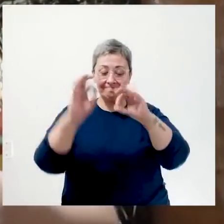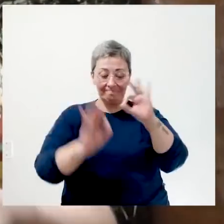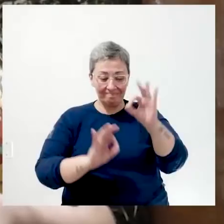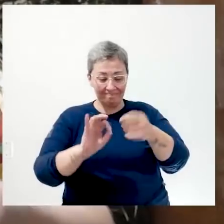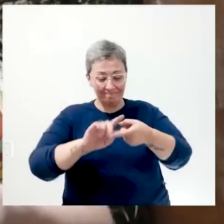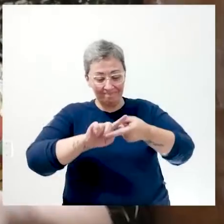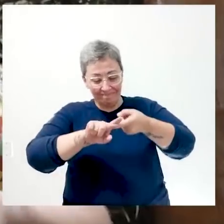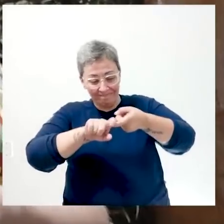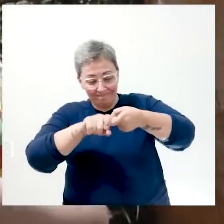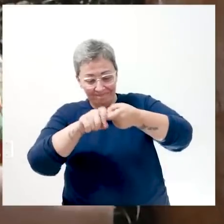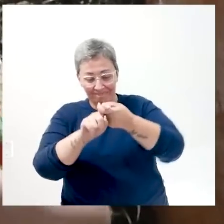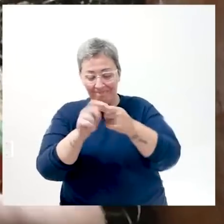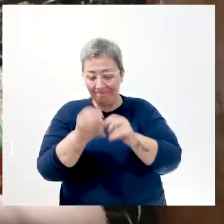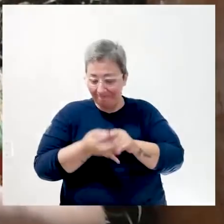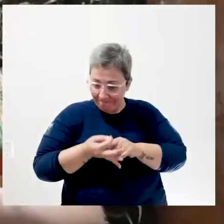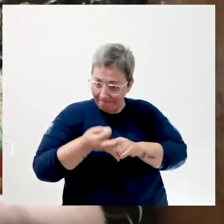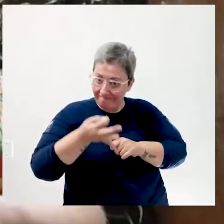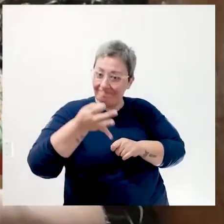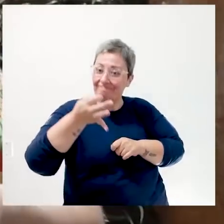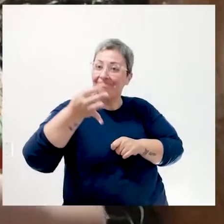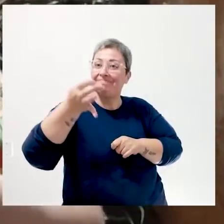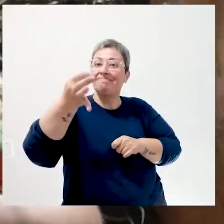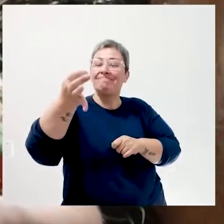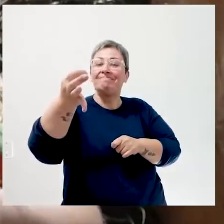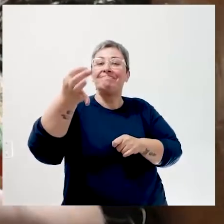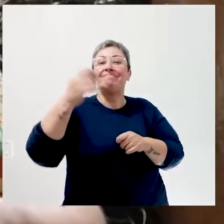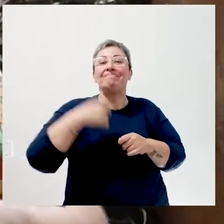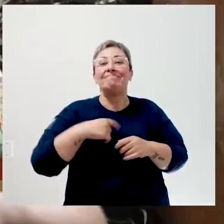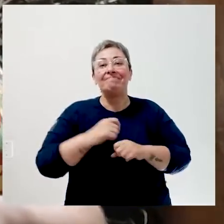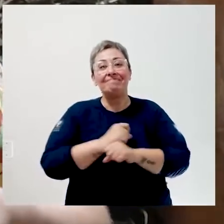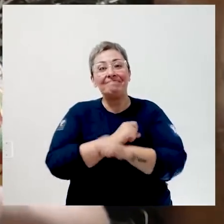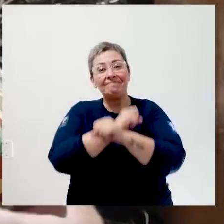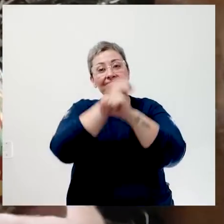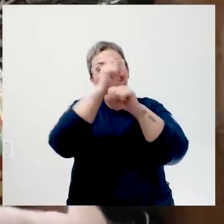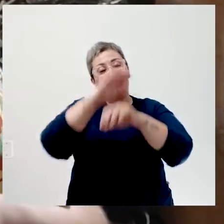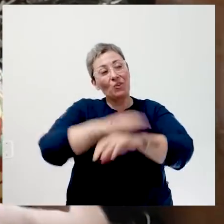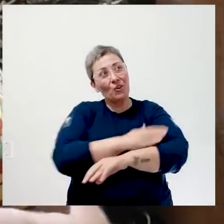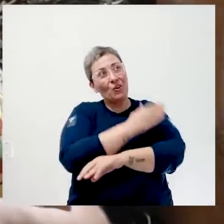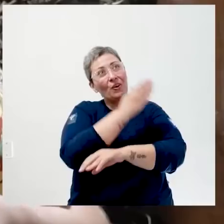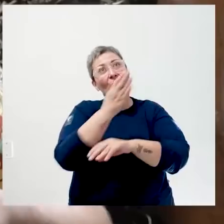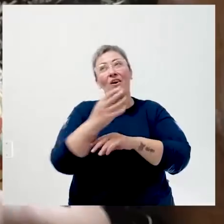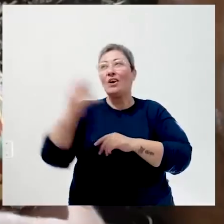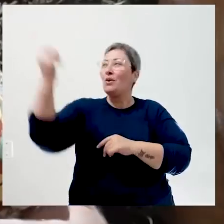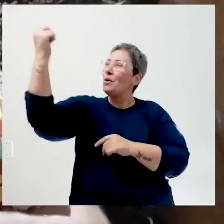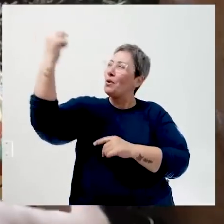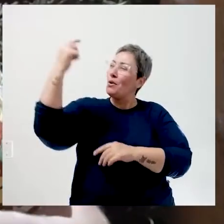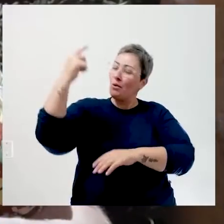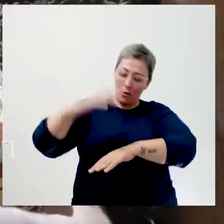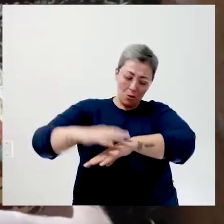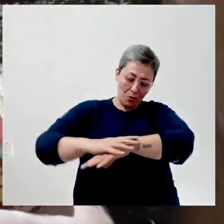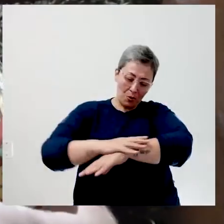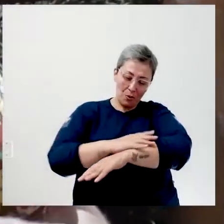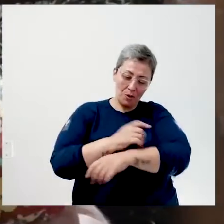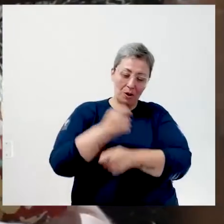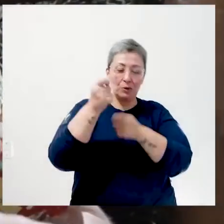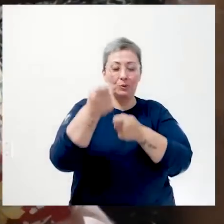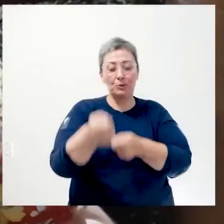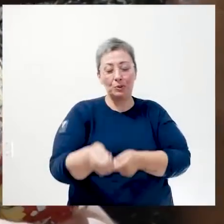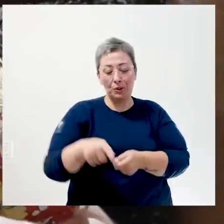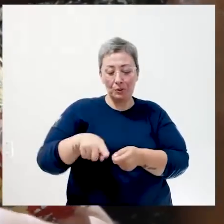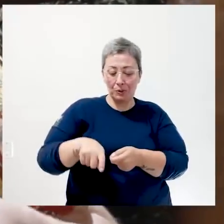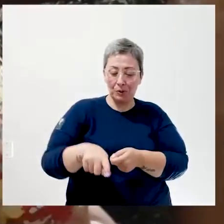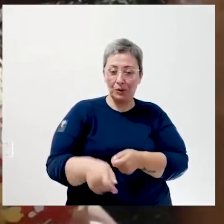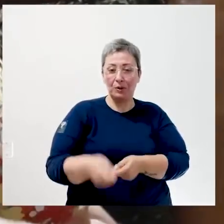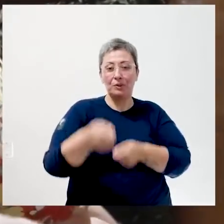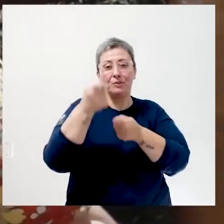o anzol na gaiata da taboca. De dia ele queima no sol, dando banho